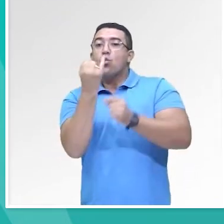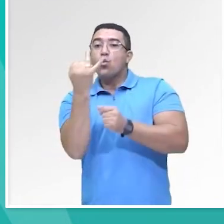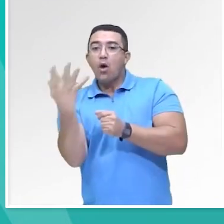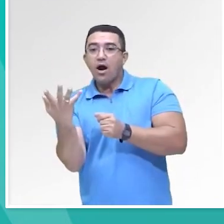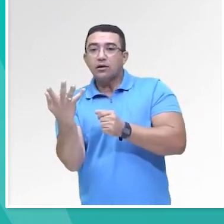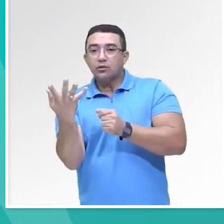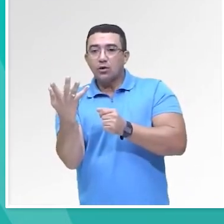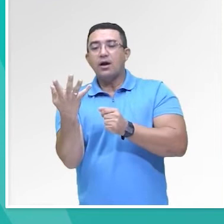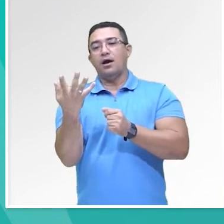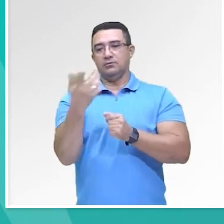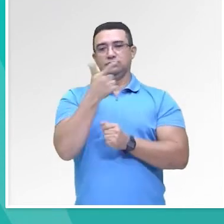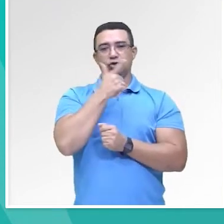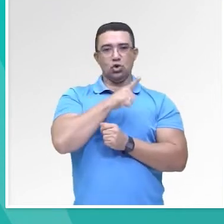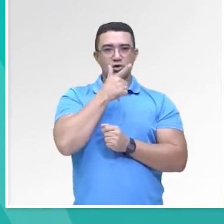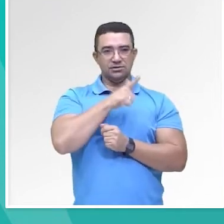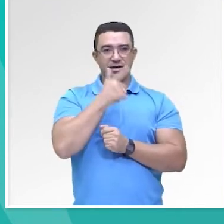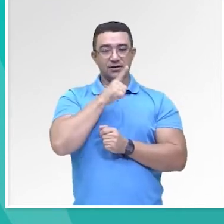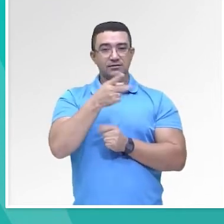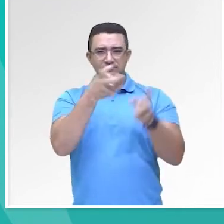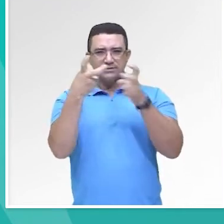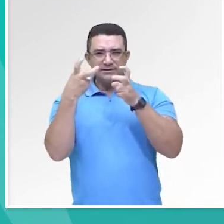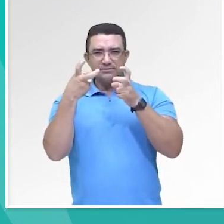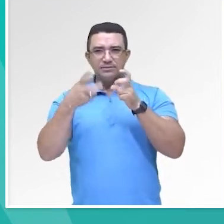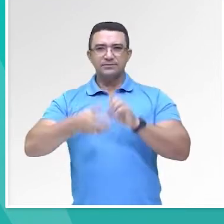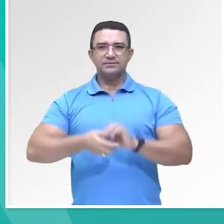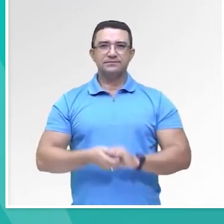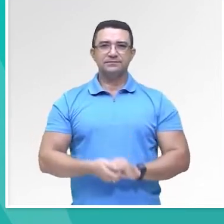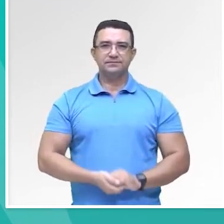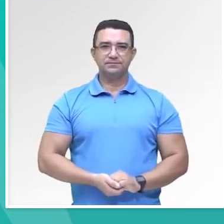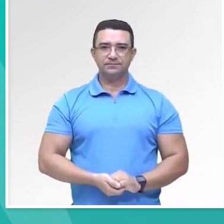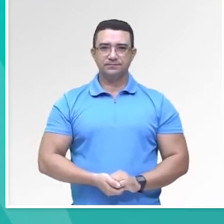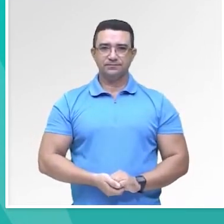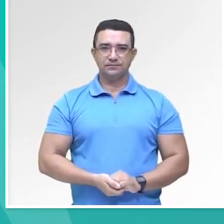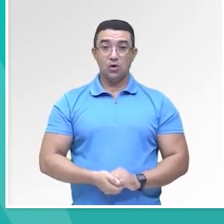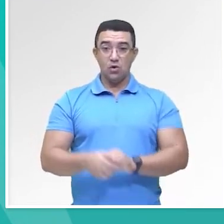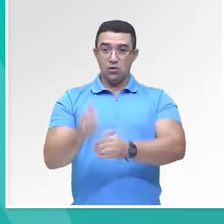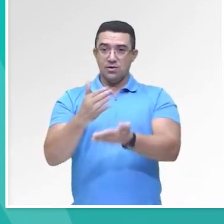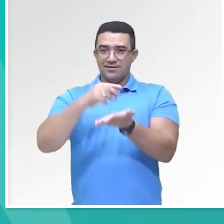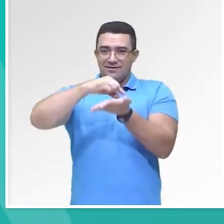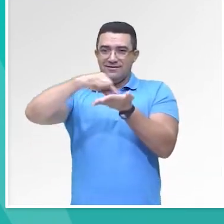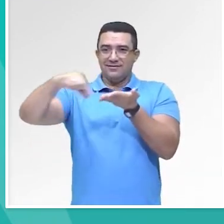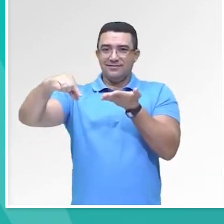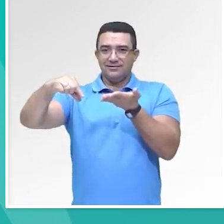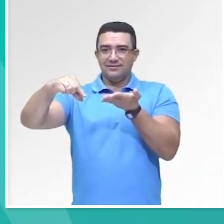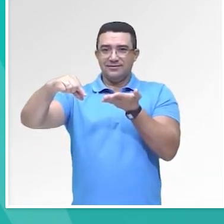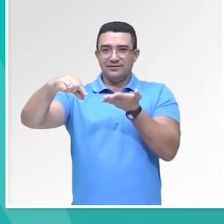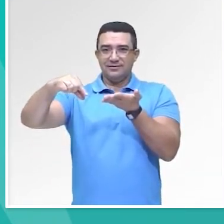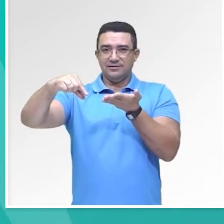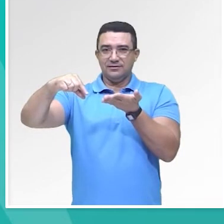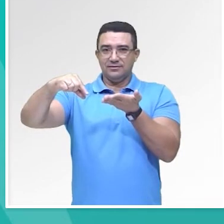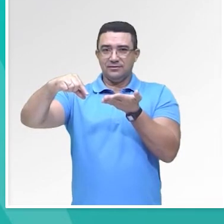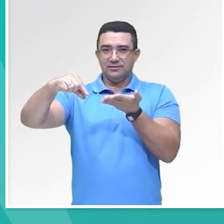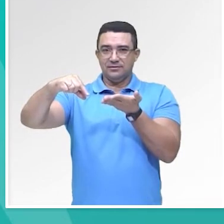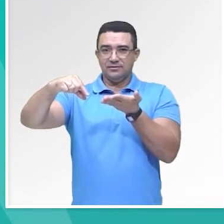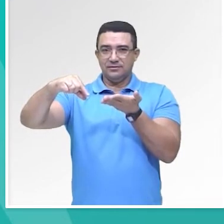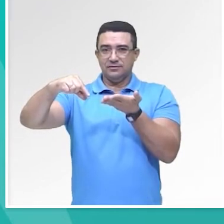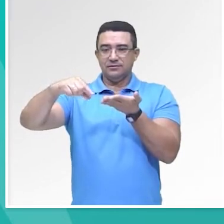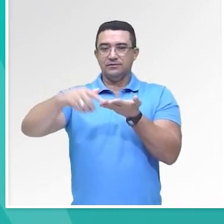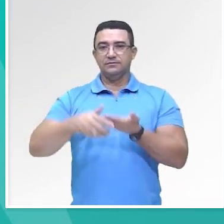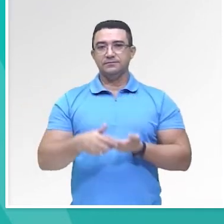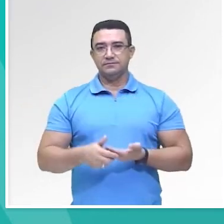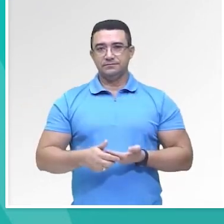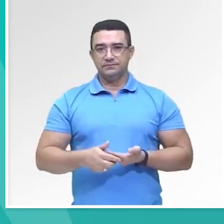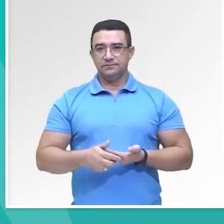correndo, vai pisar com o pé direito e ele pisa novamente com o pé